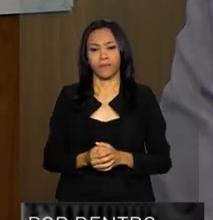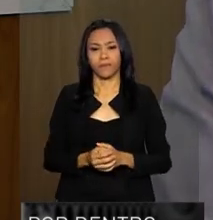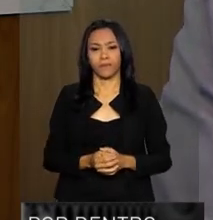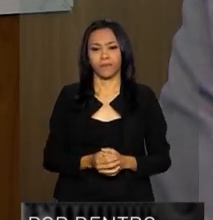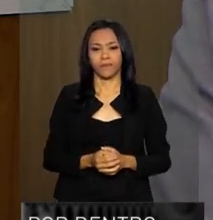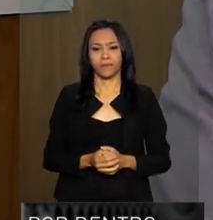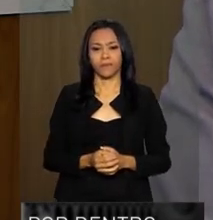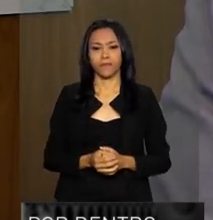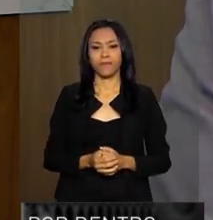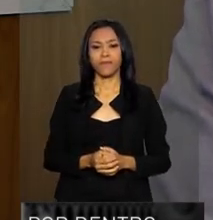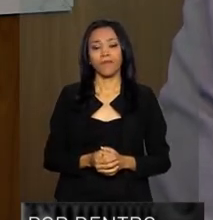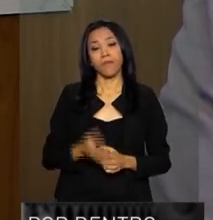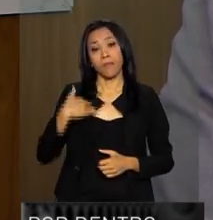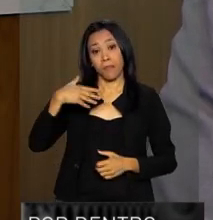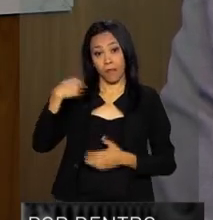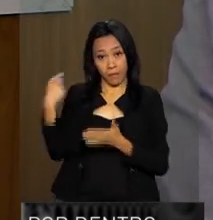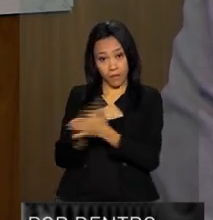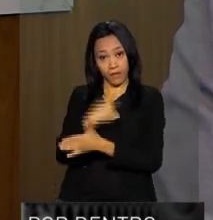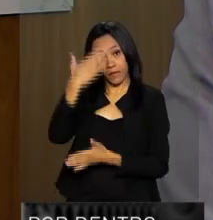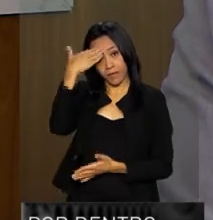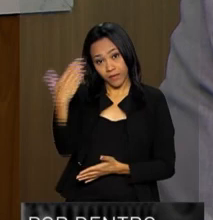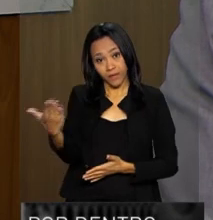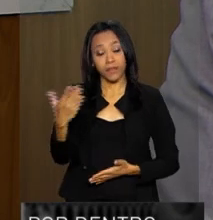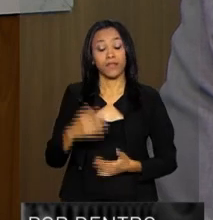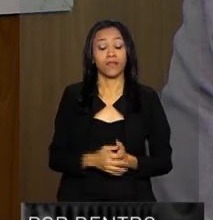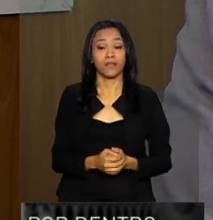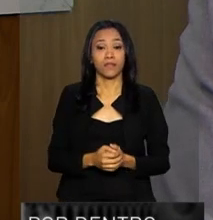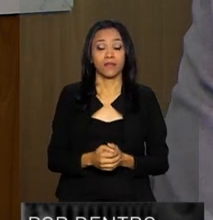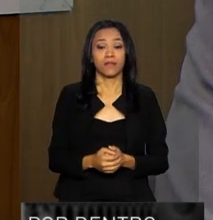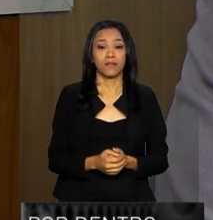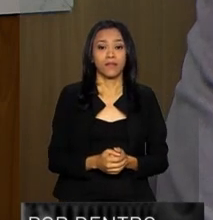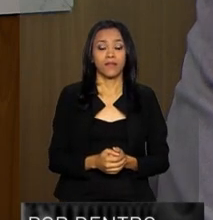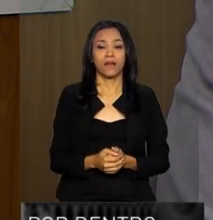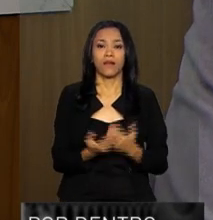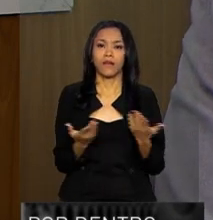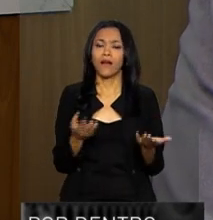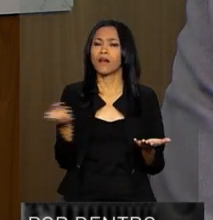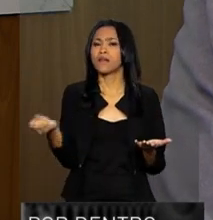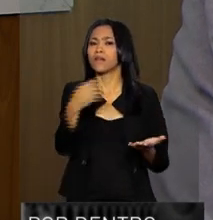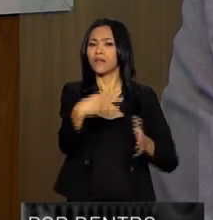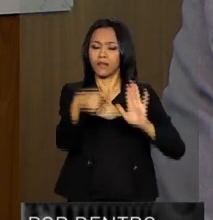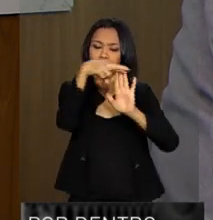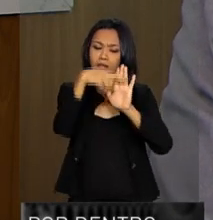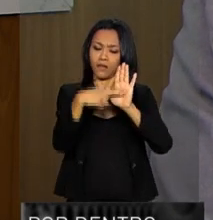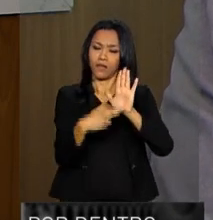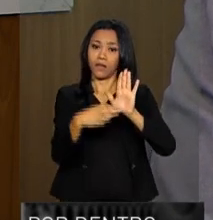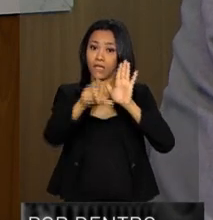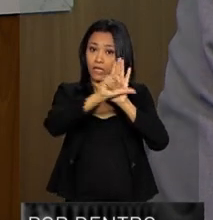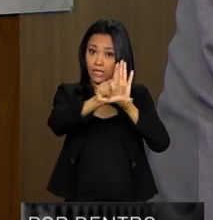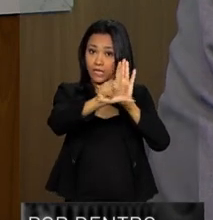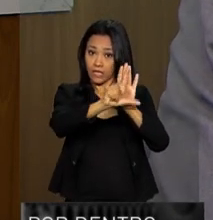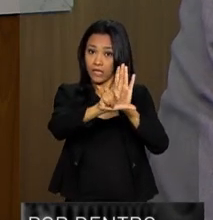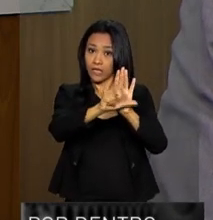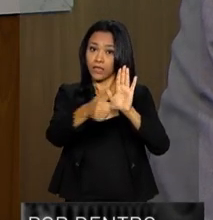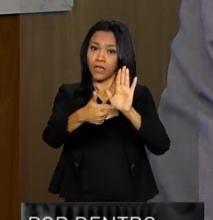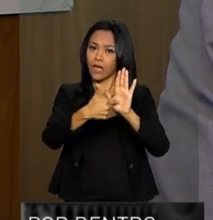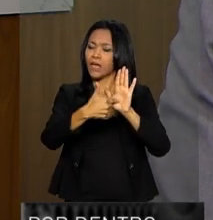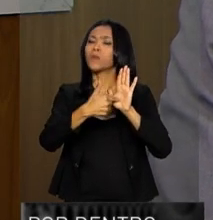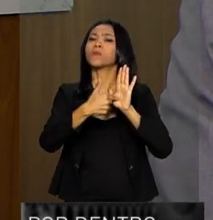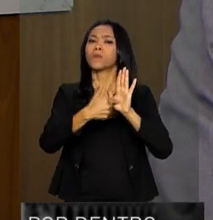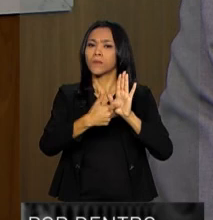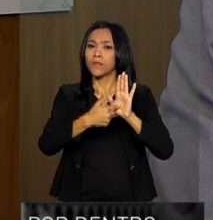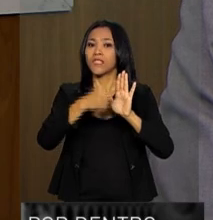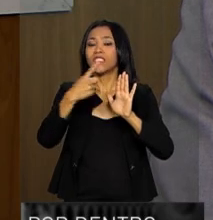patrícia obrigado pela sua pergunta é a nova instrução normativa da leoni ela é essencialmente